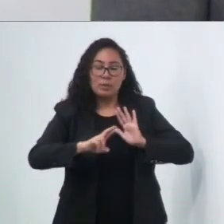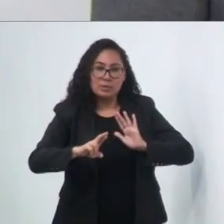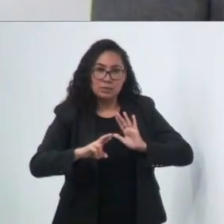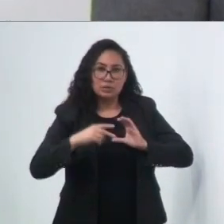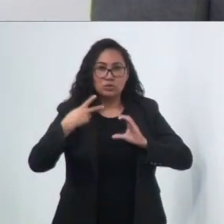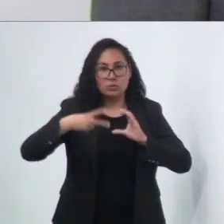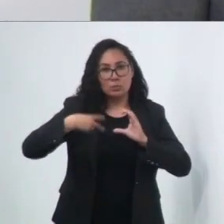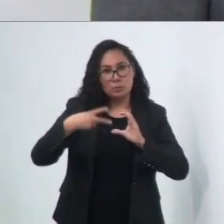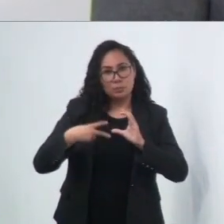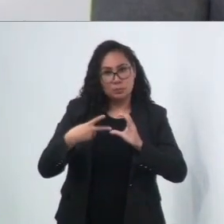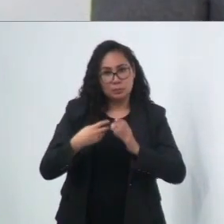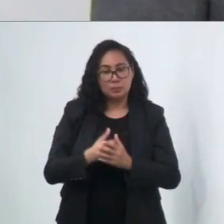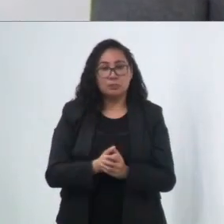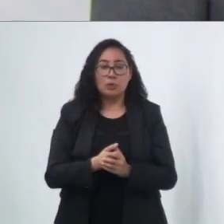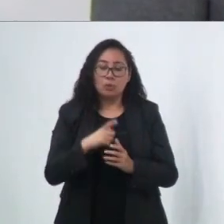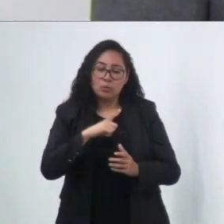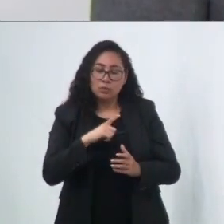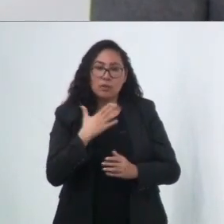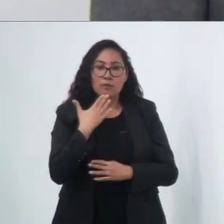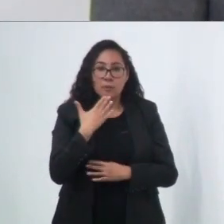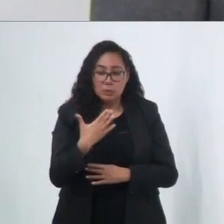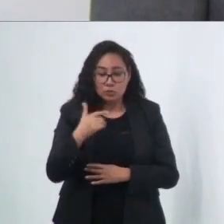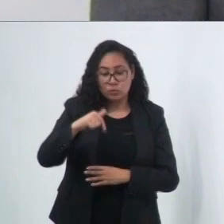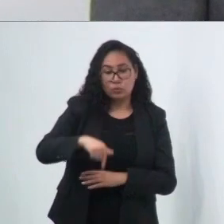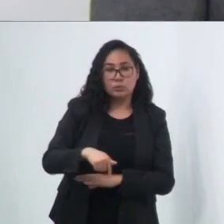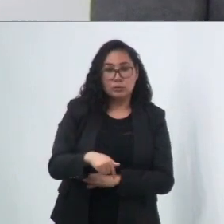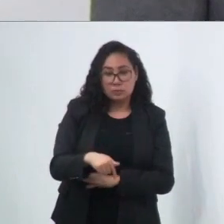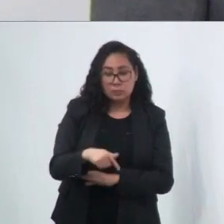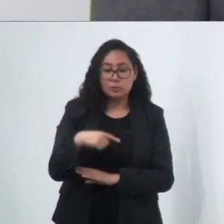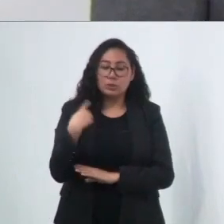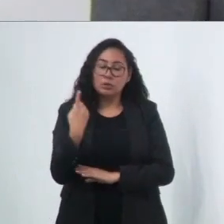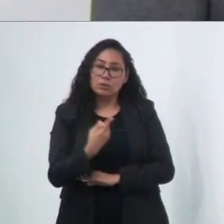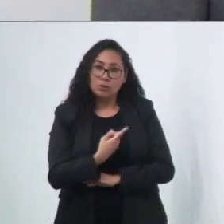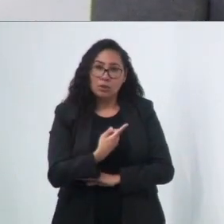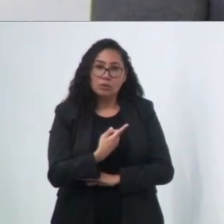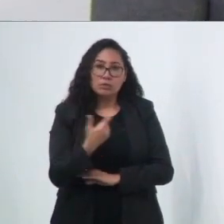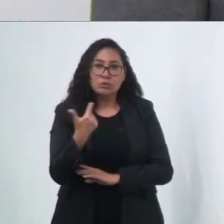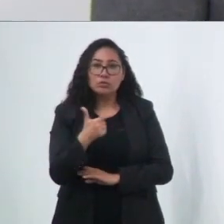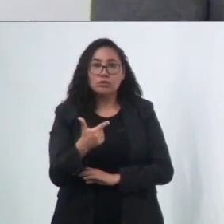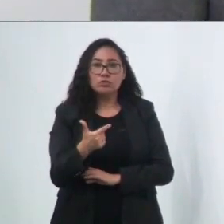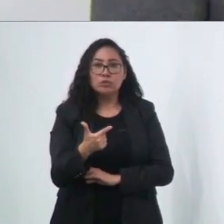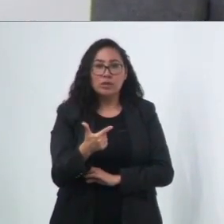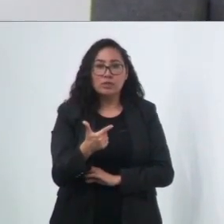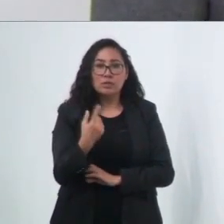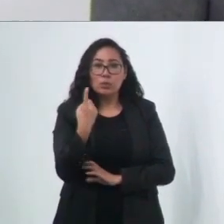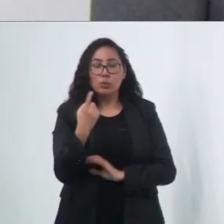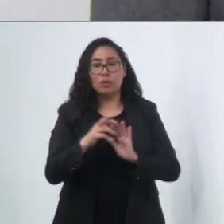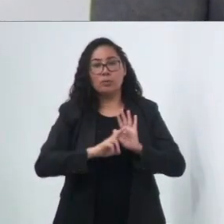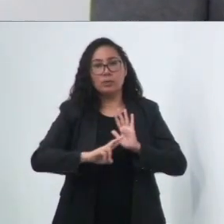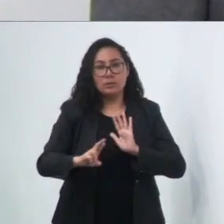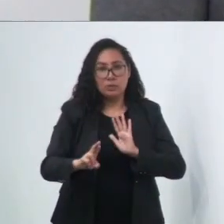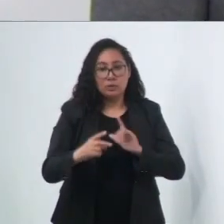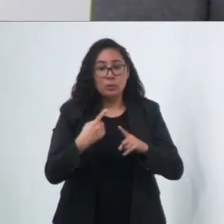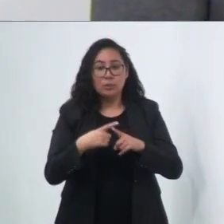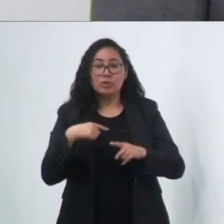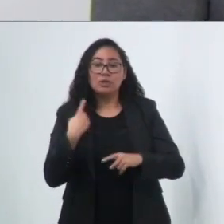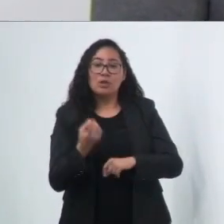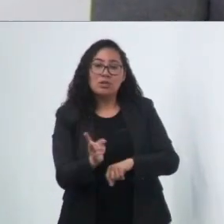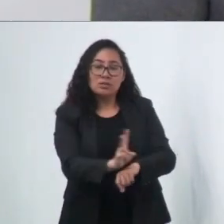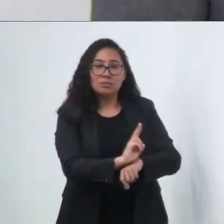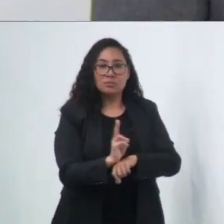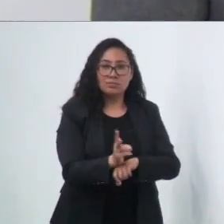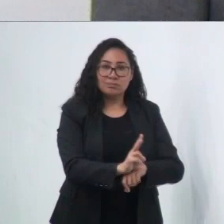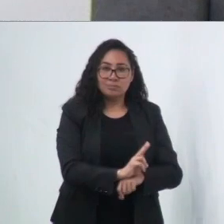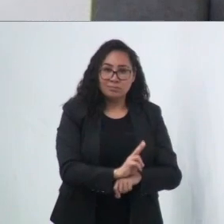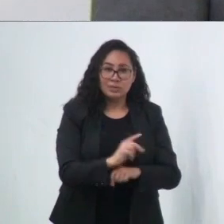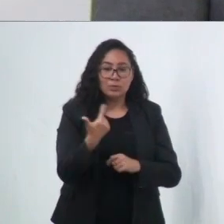houve um pedido desta casa, já há algum tempo, para que a Câmara não ficasse representada nesse Conselho, porque ela é um órgão fiscalizador. Então,